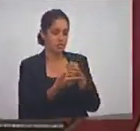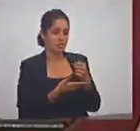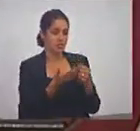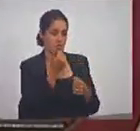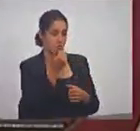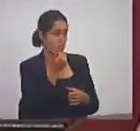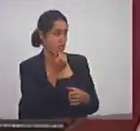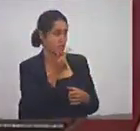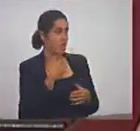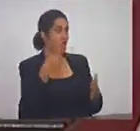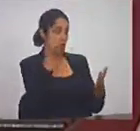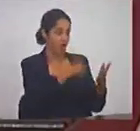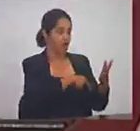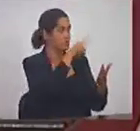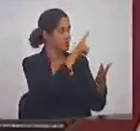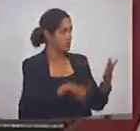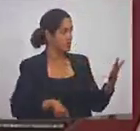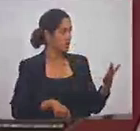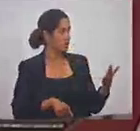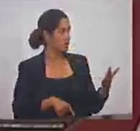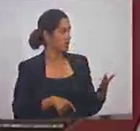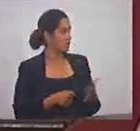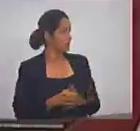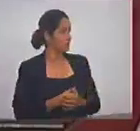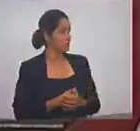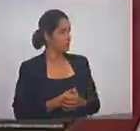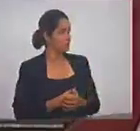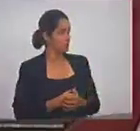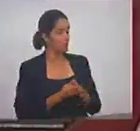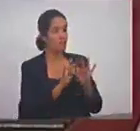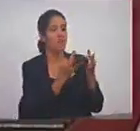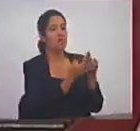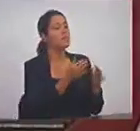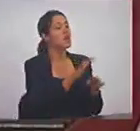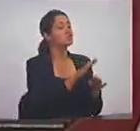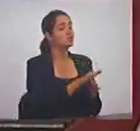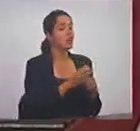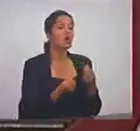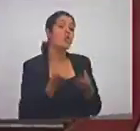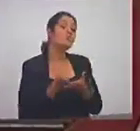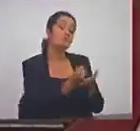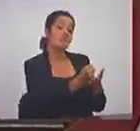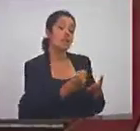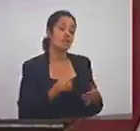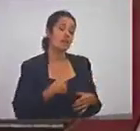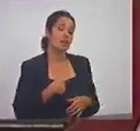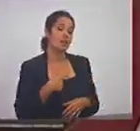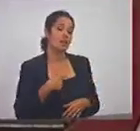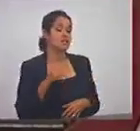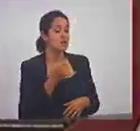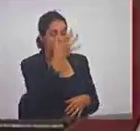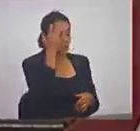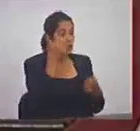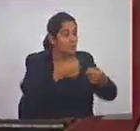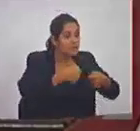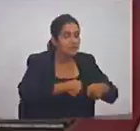cestas, porque ele falou que não prestava, que não era para tratar de uma pessoa. Como que ele vai entregar isso agora para uma pessoa que tanto necessita dessa